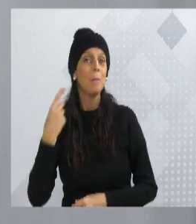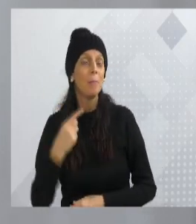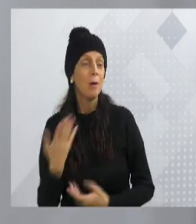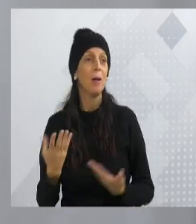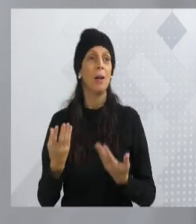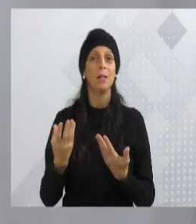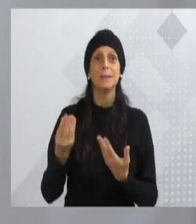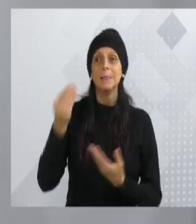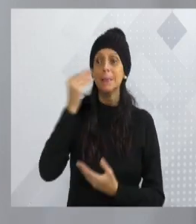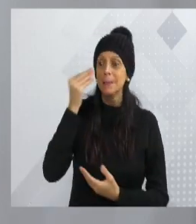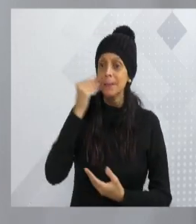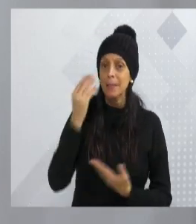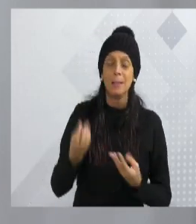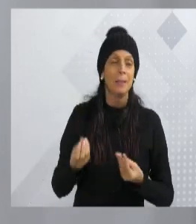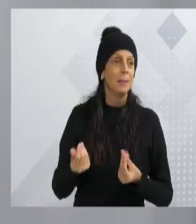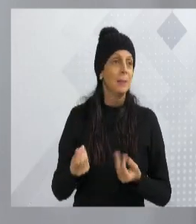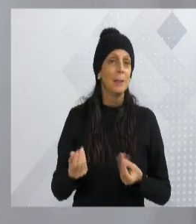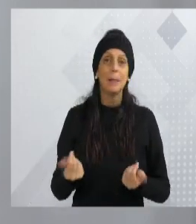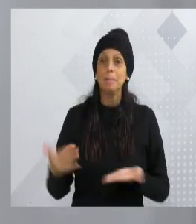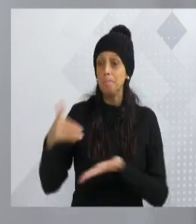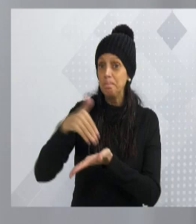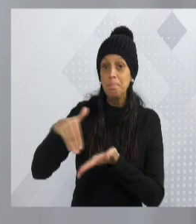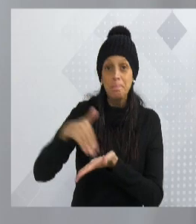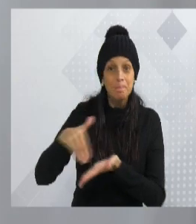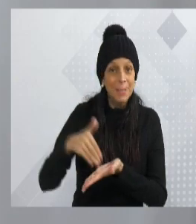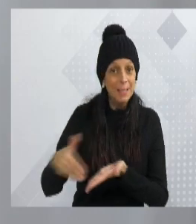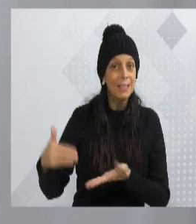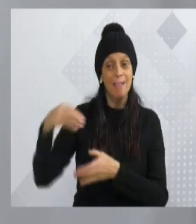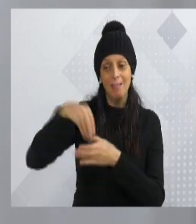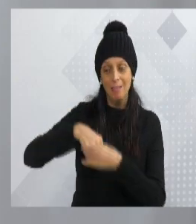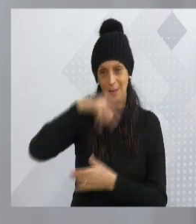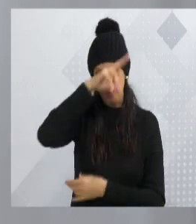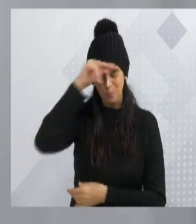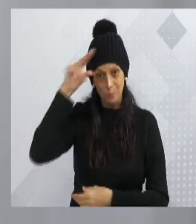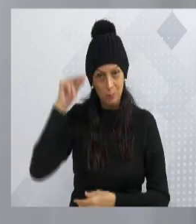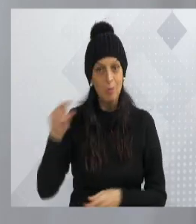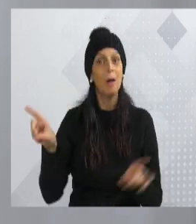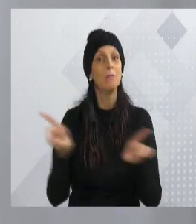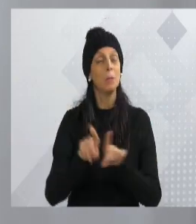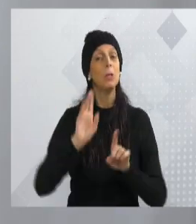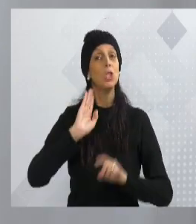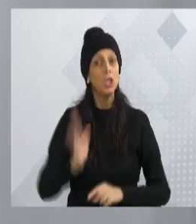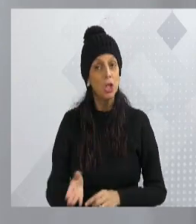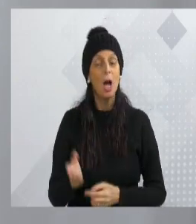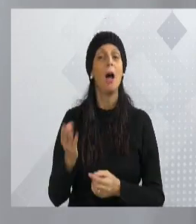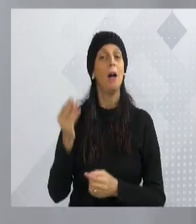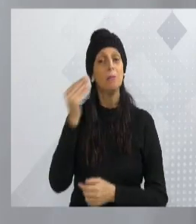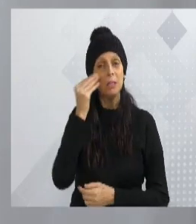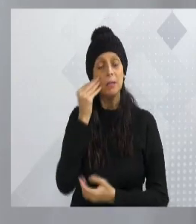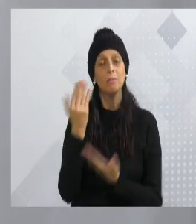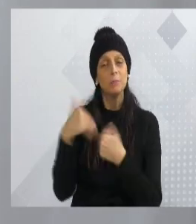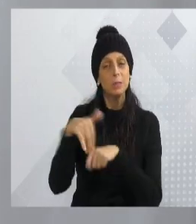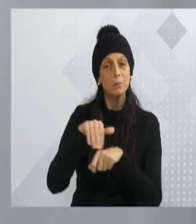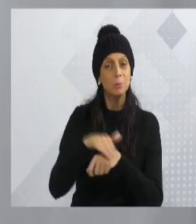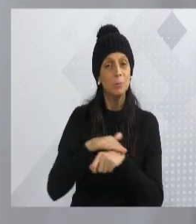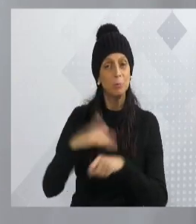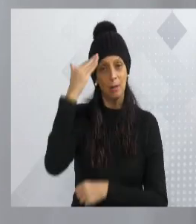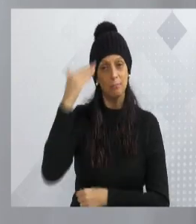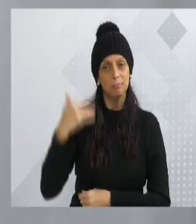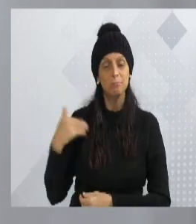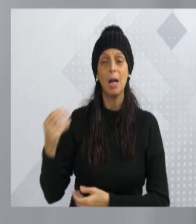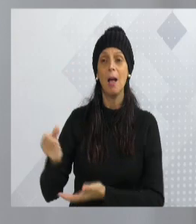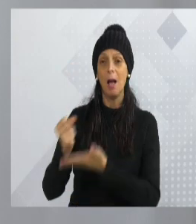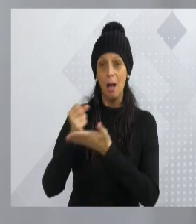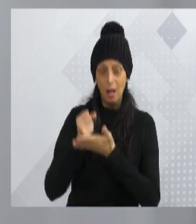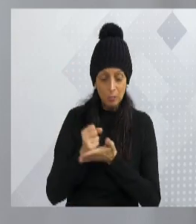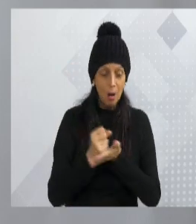conectado aí a secretaria a Secretaria de Junta também Patrícia que tem algumas demandas sendo muito atenciosa com a gente aí para